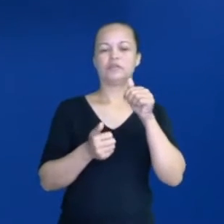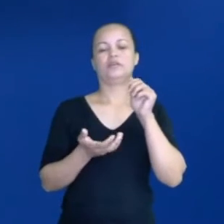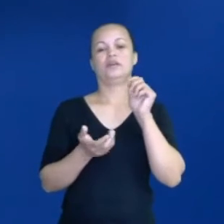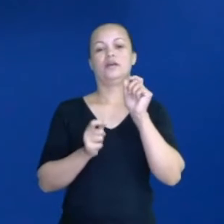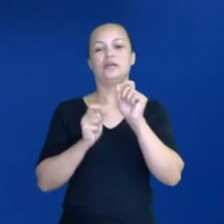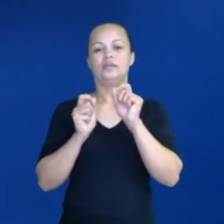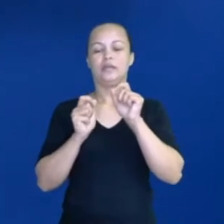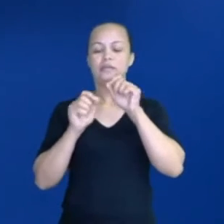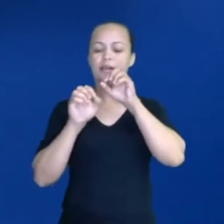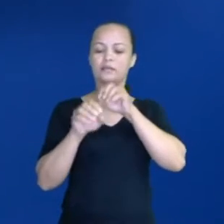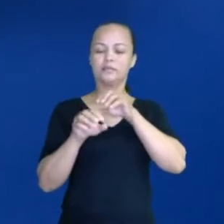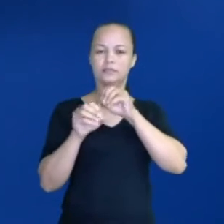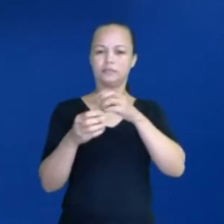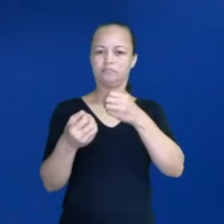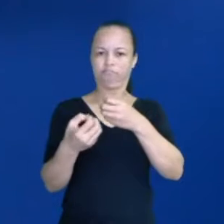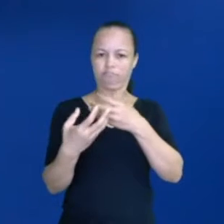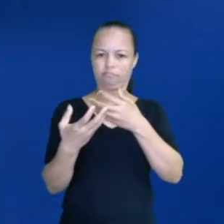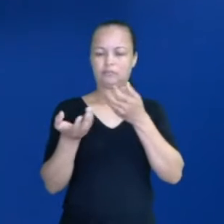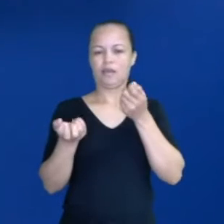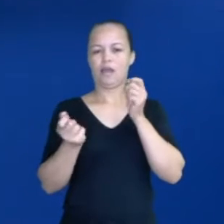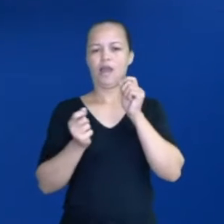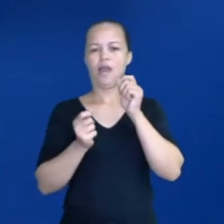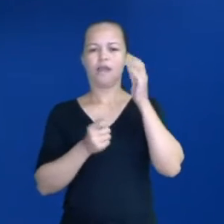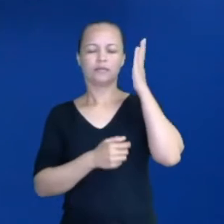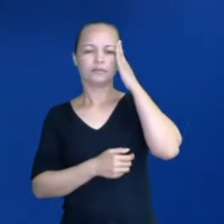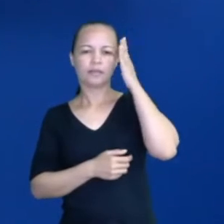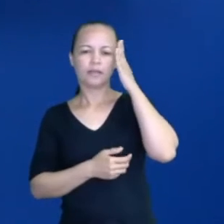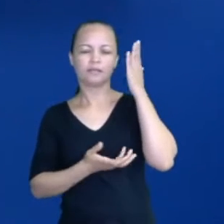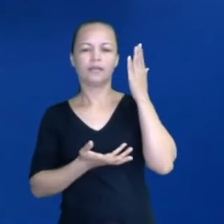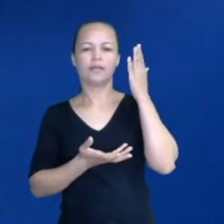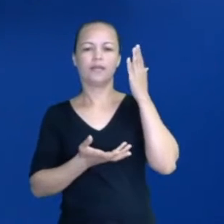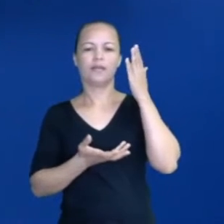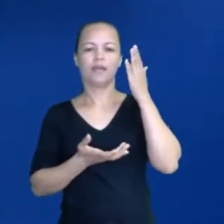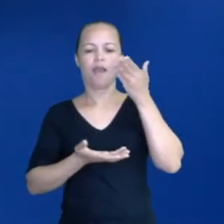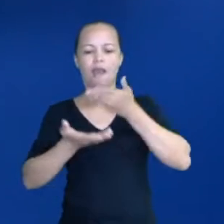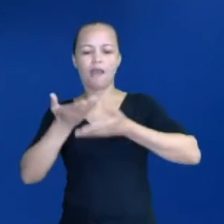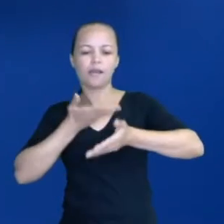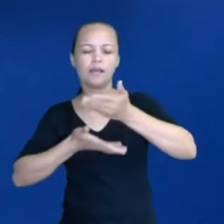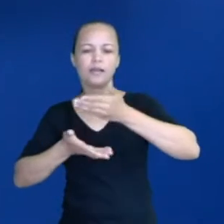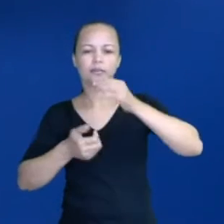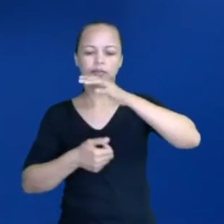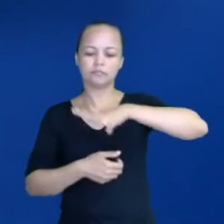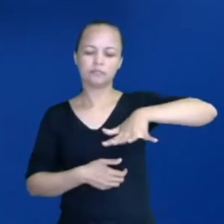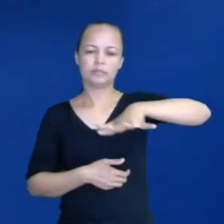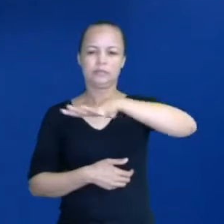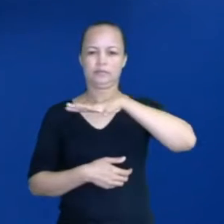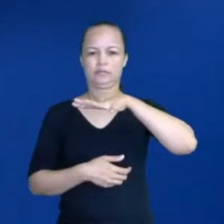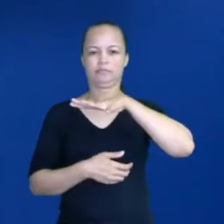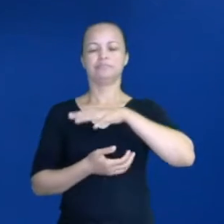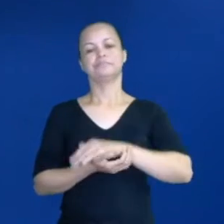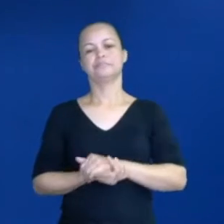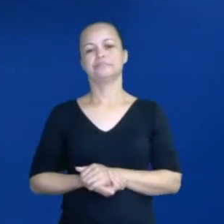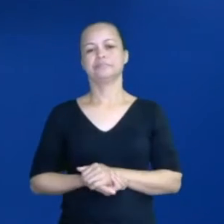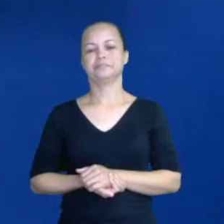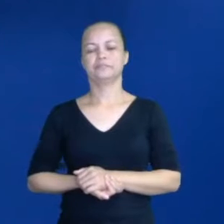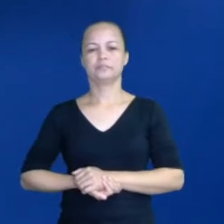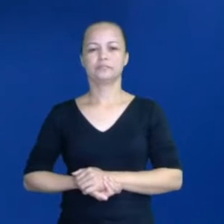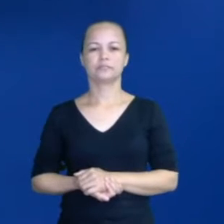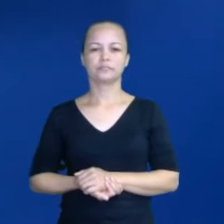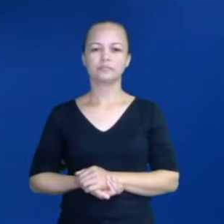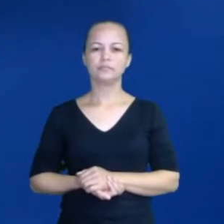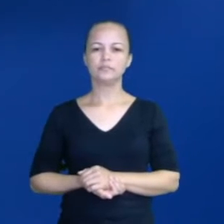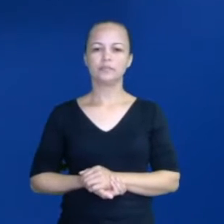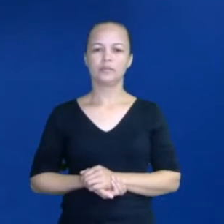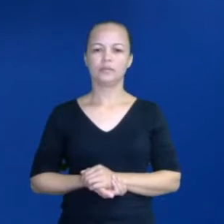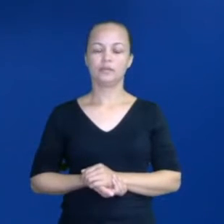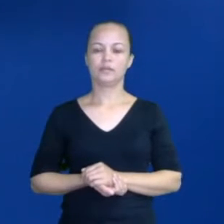nos ensinar a compreender as relações espaciais, tá bom? Vamos lá.